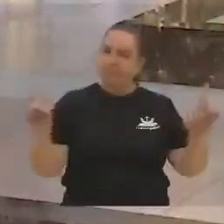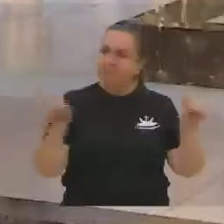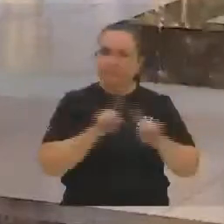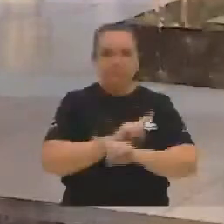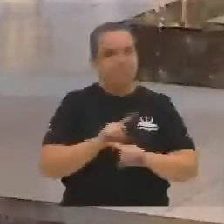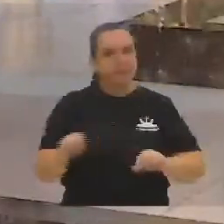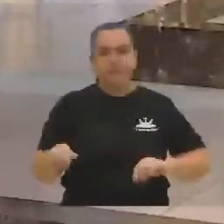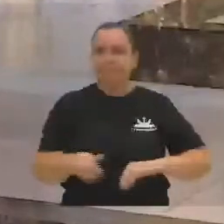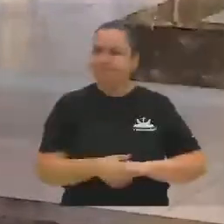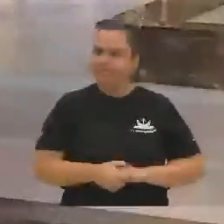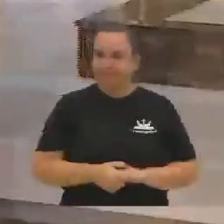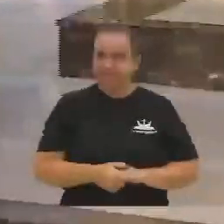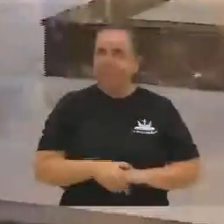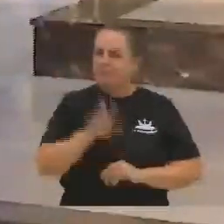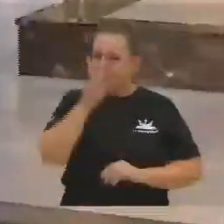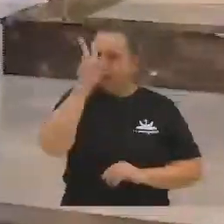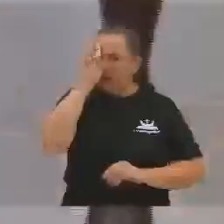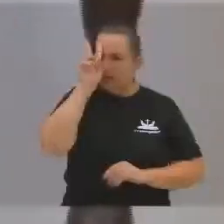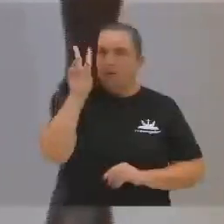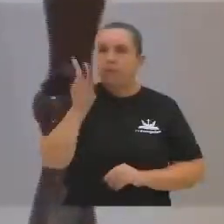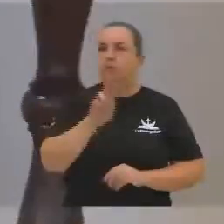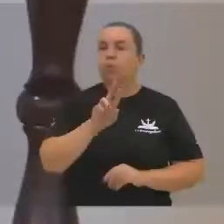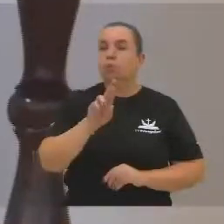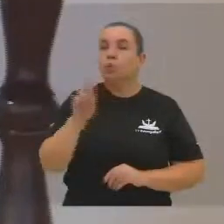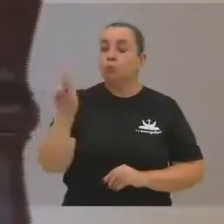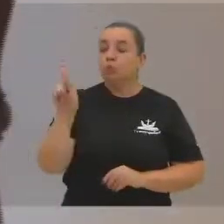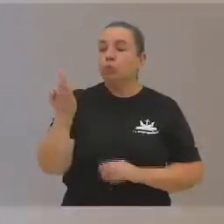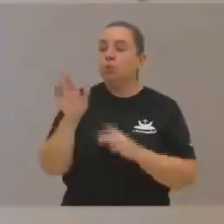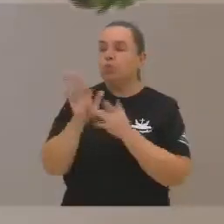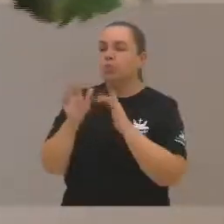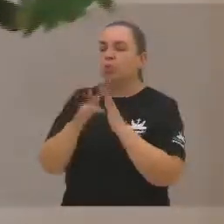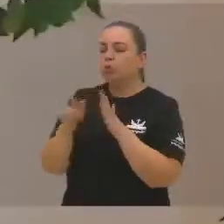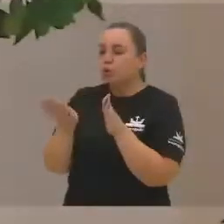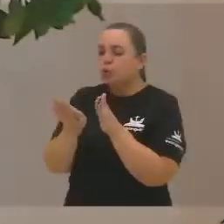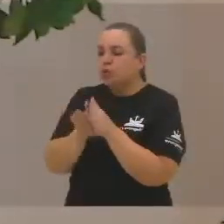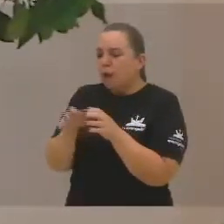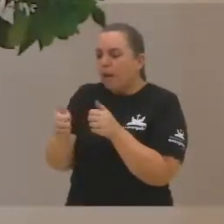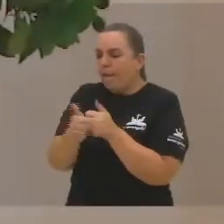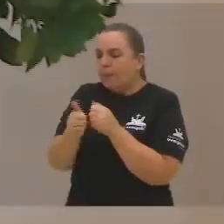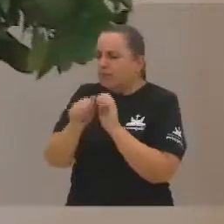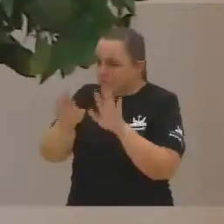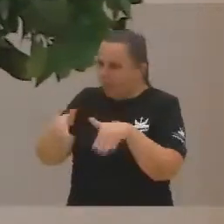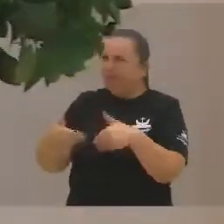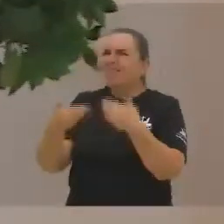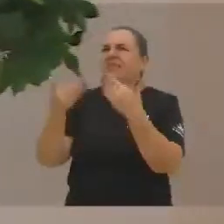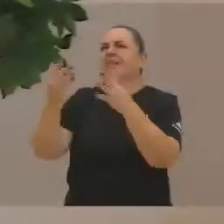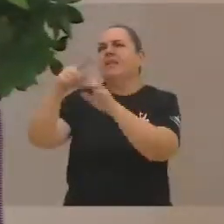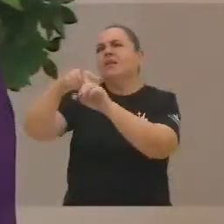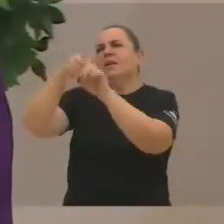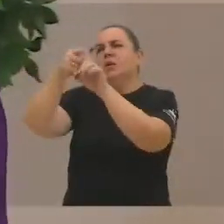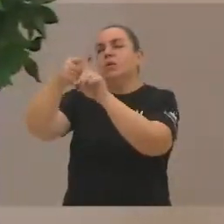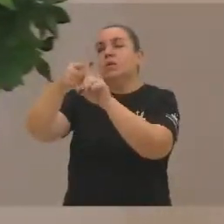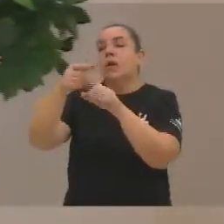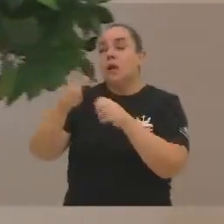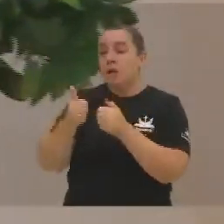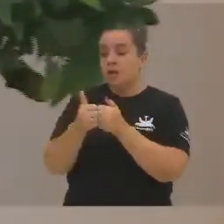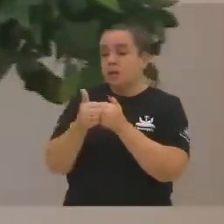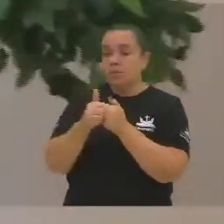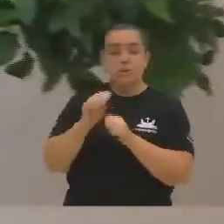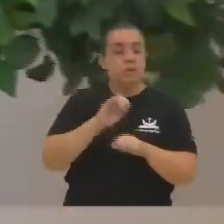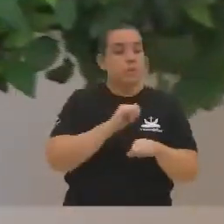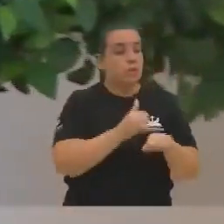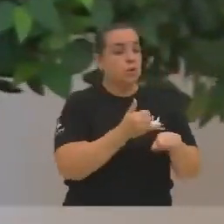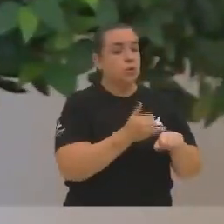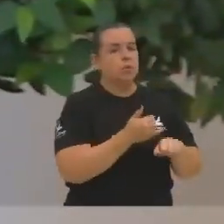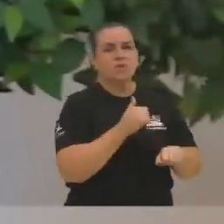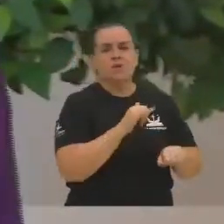Lembra quando o Senhor chega bem próximo do momento derradeiro da sua entrega na cruz? Ele se aproxima de Jerusalém e